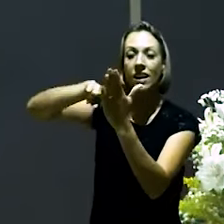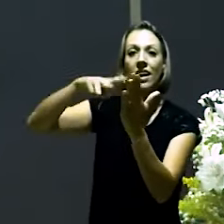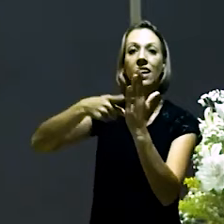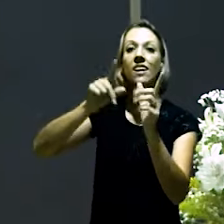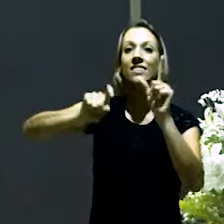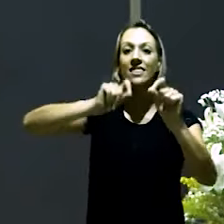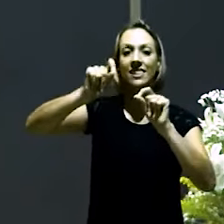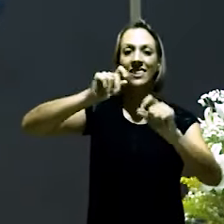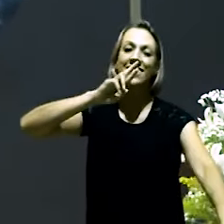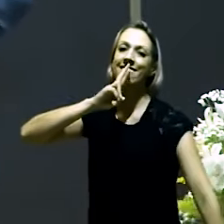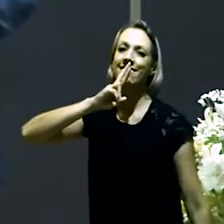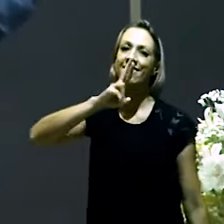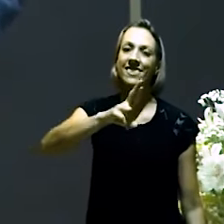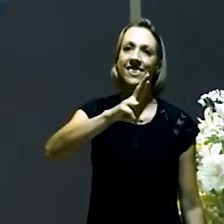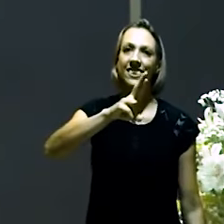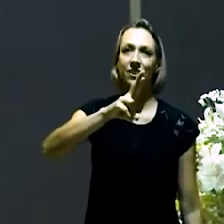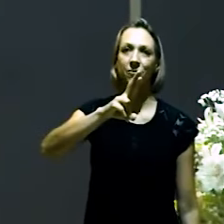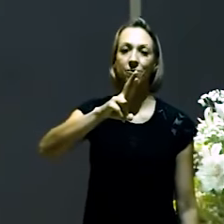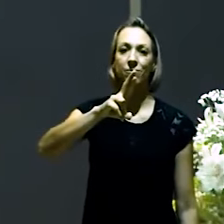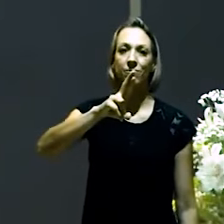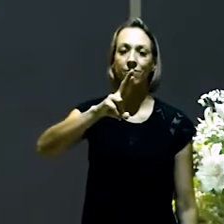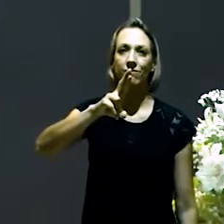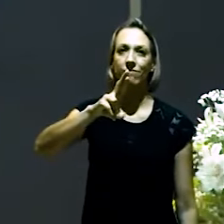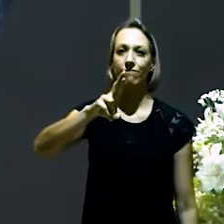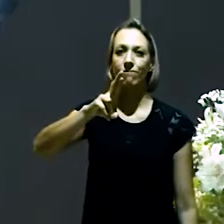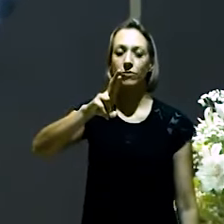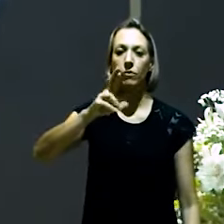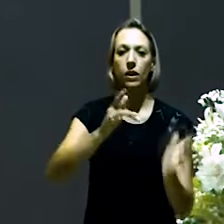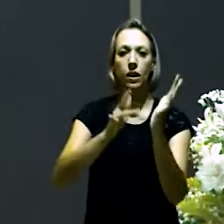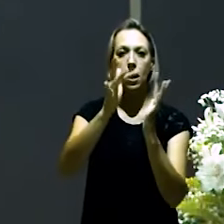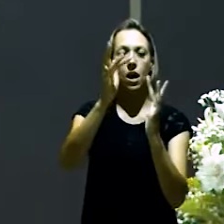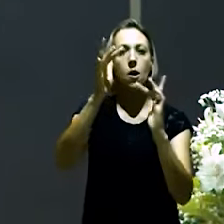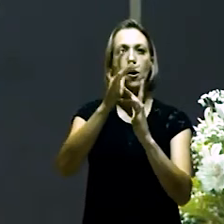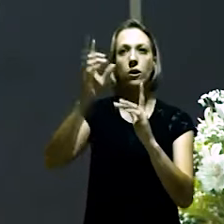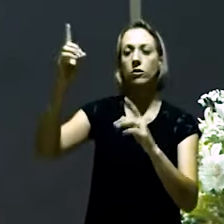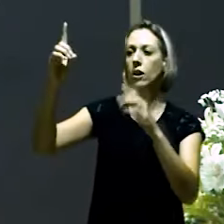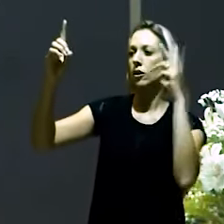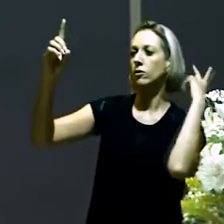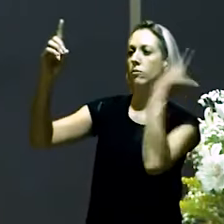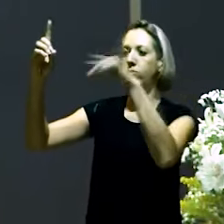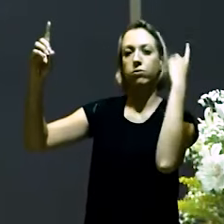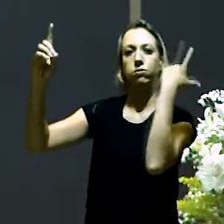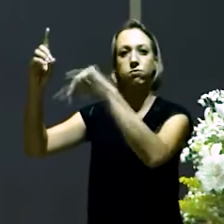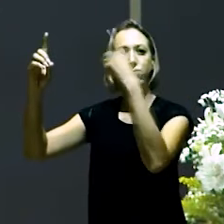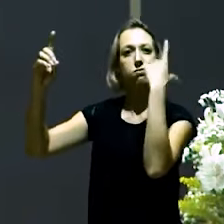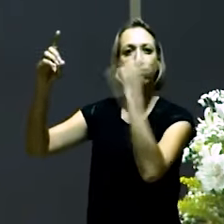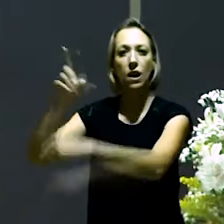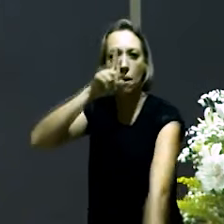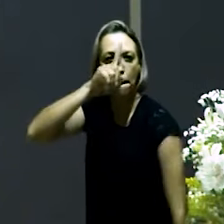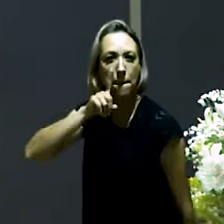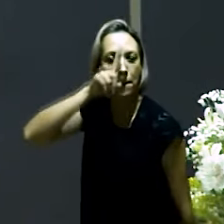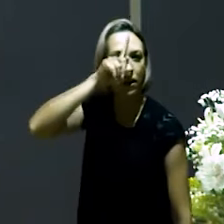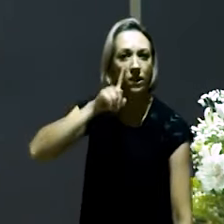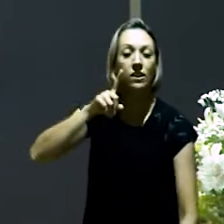cruz foi o maior ato de violência praticado por Deus para nos mostrar até onde Ele está disposto a ir